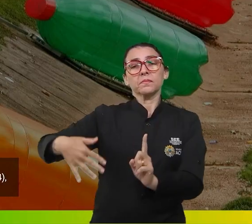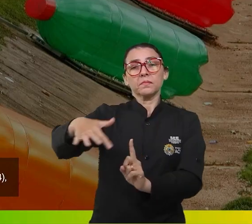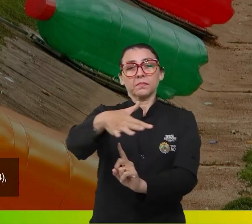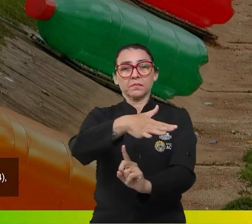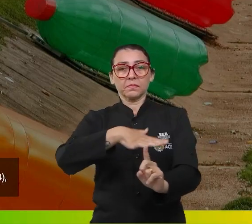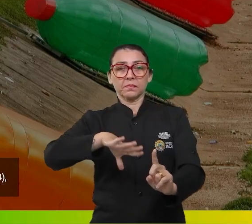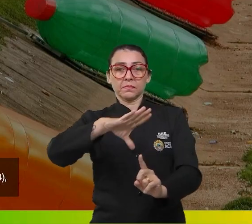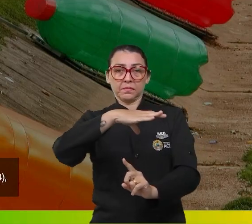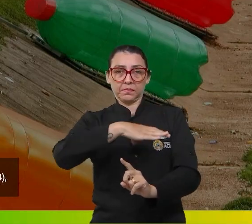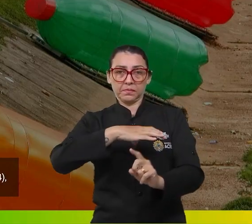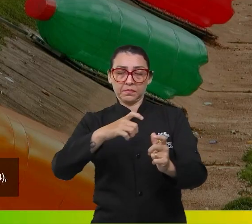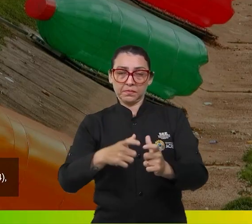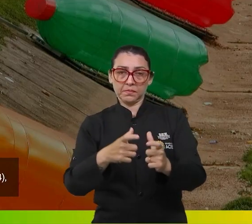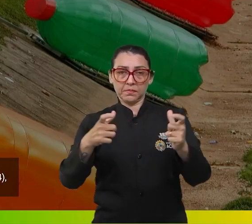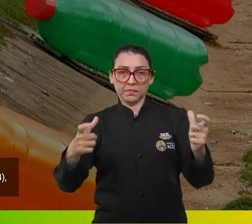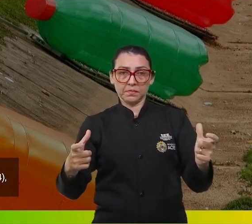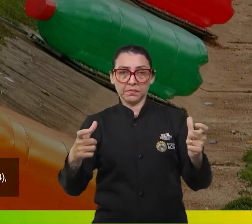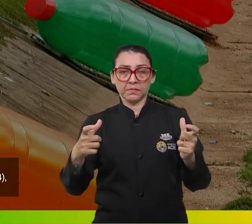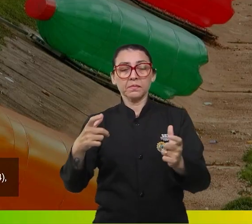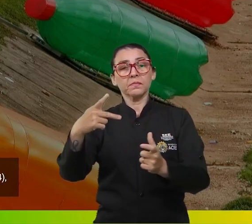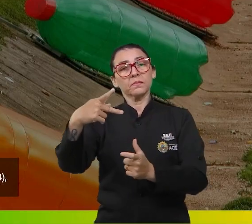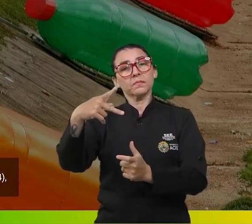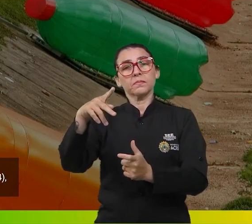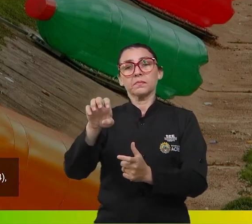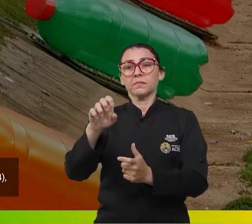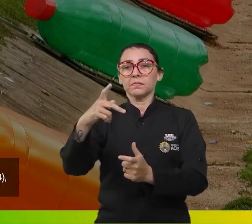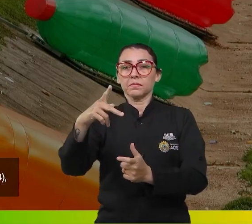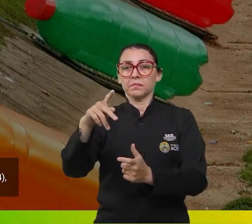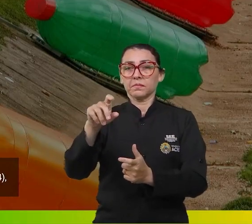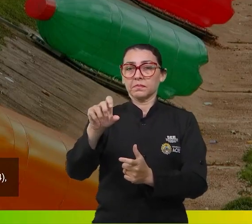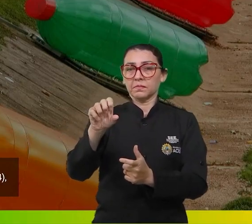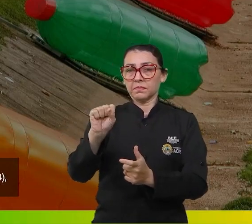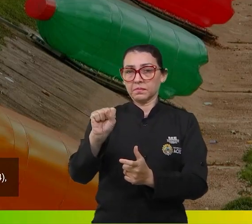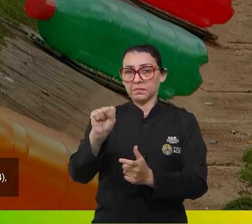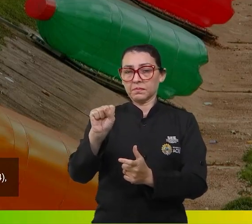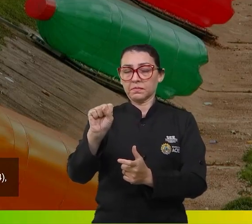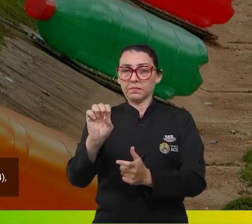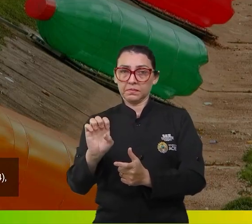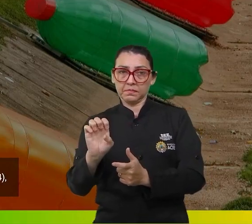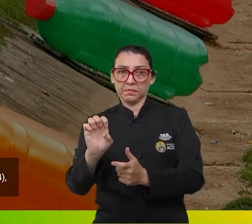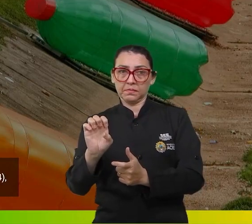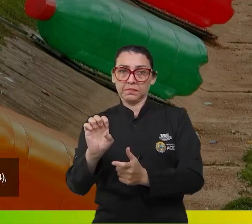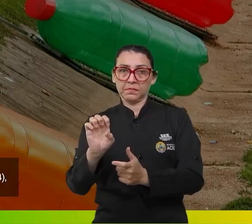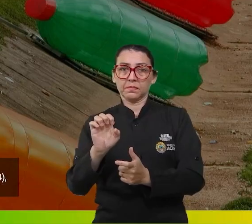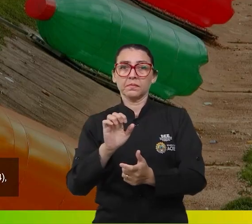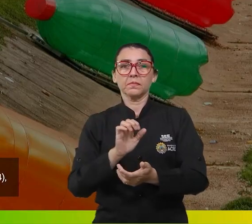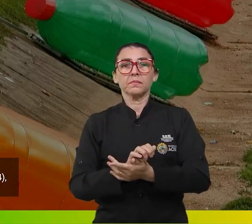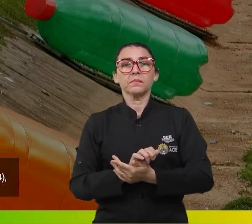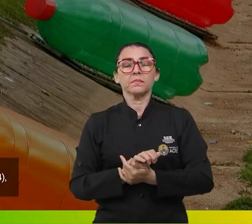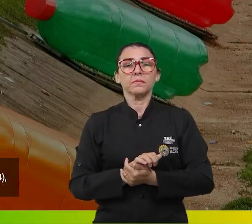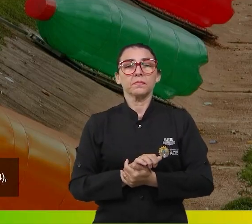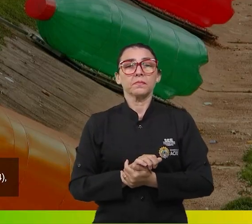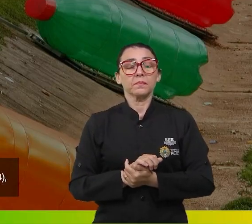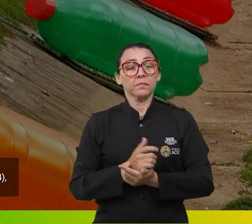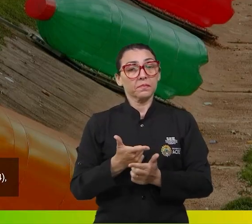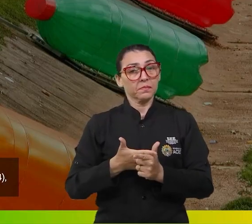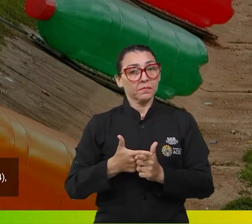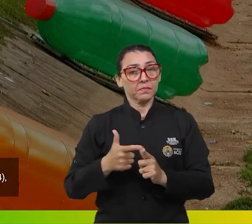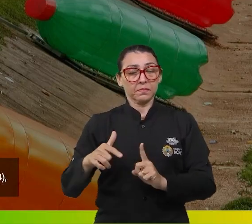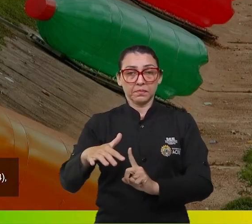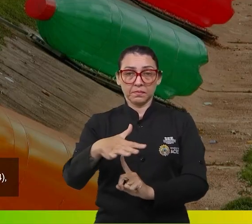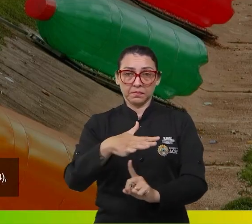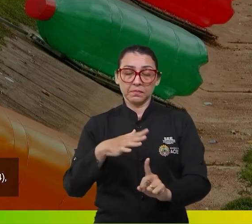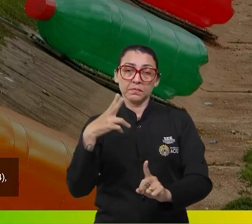cidades. Essa obra, ela chama PETS, obra que provoca o espectador em relação à questão ambiental e